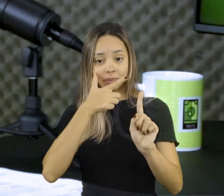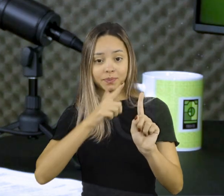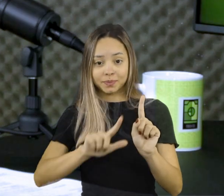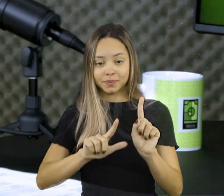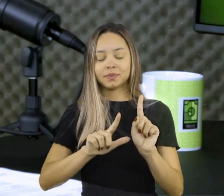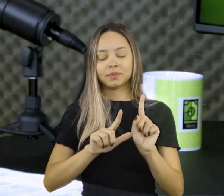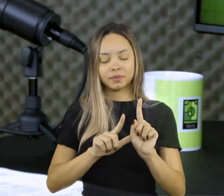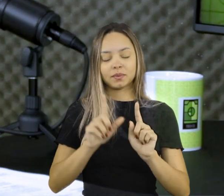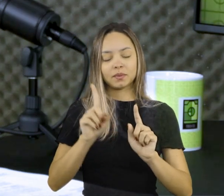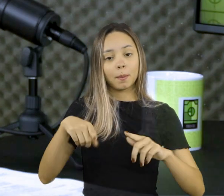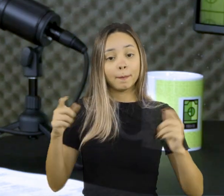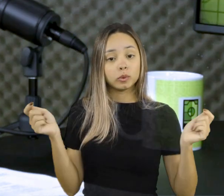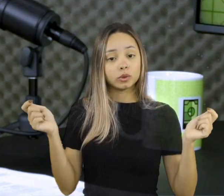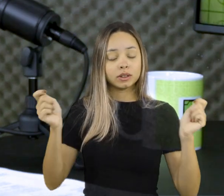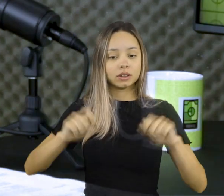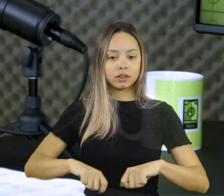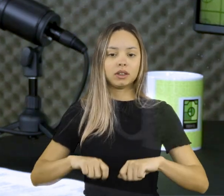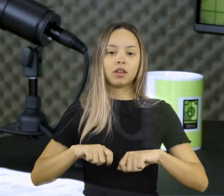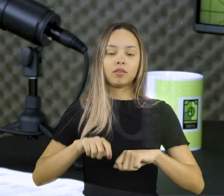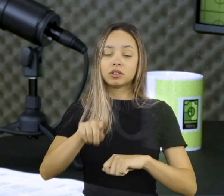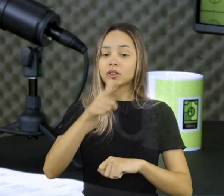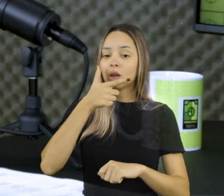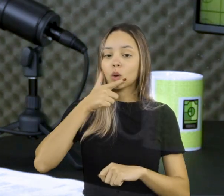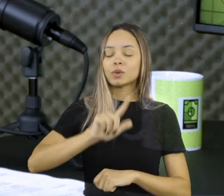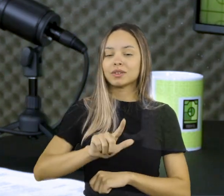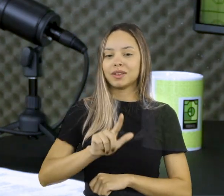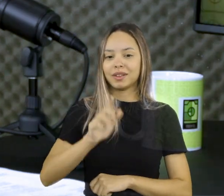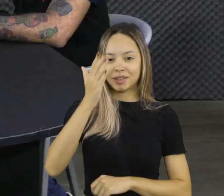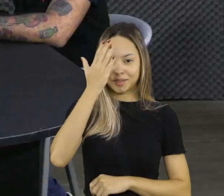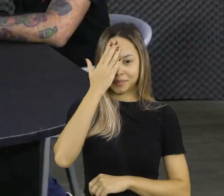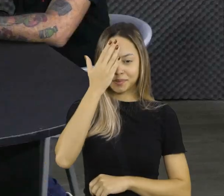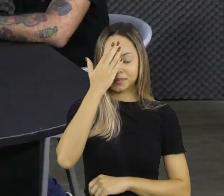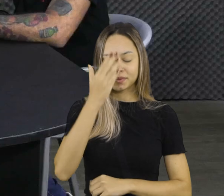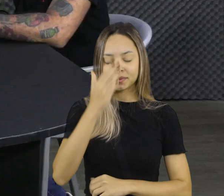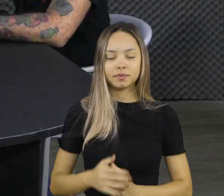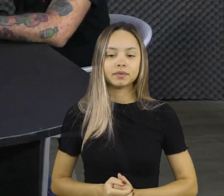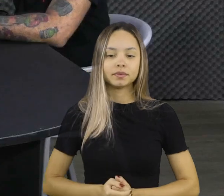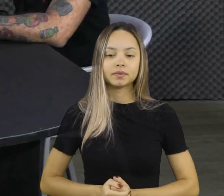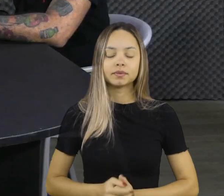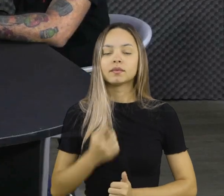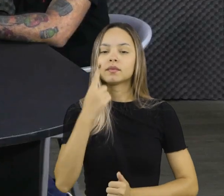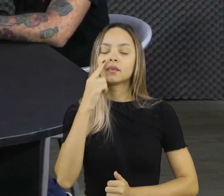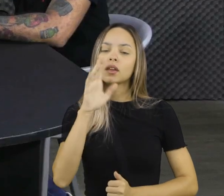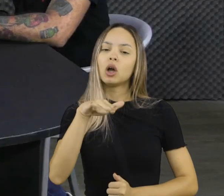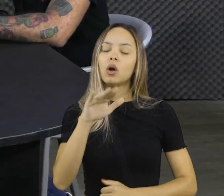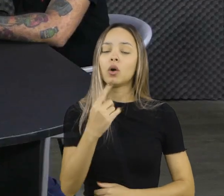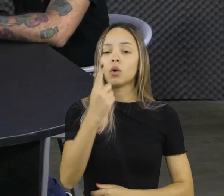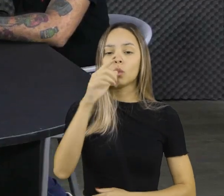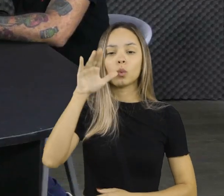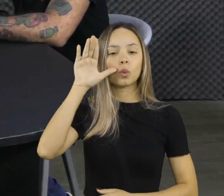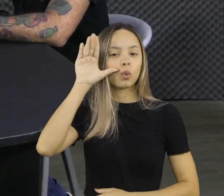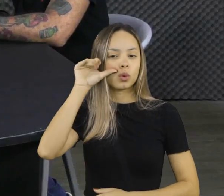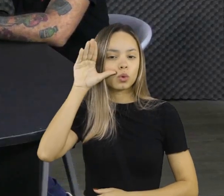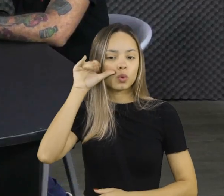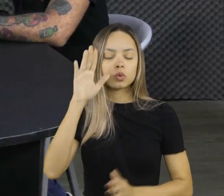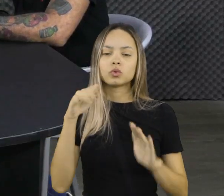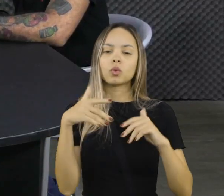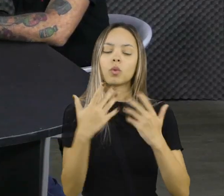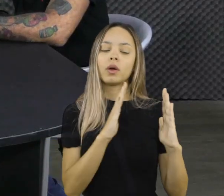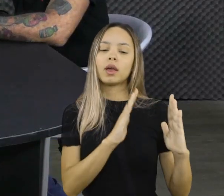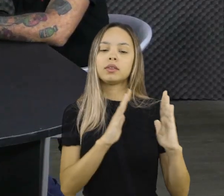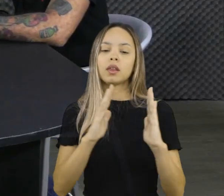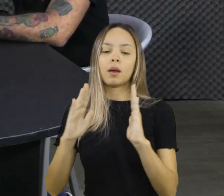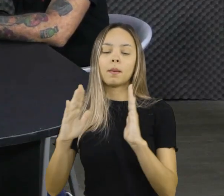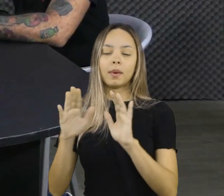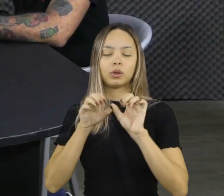metas possíveis dele alcançar. Professora, agora uma curiosidade. Em que etapa do